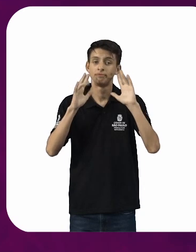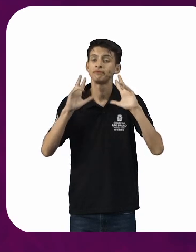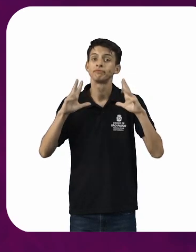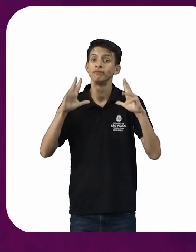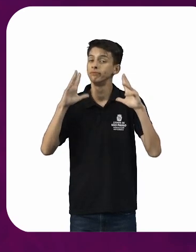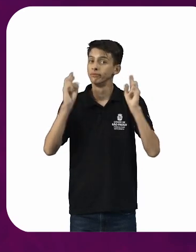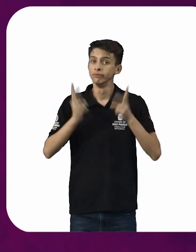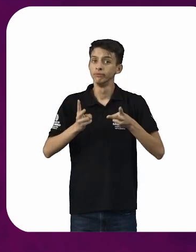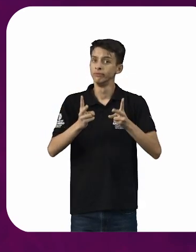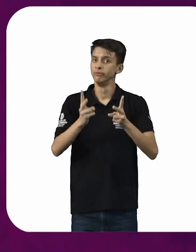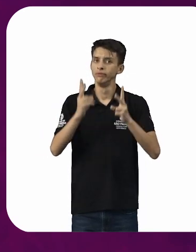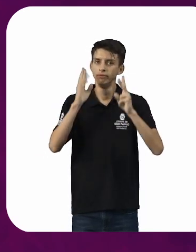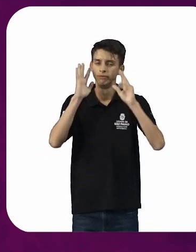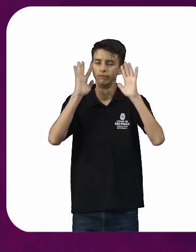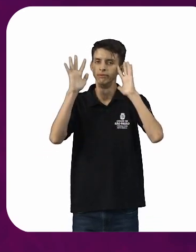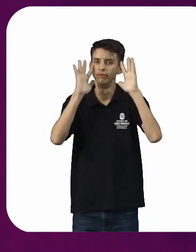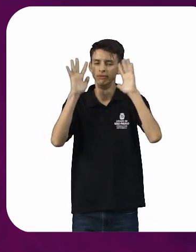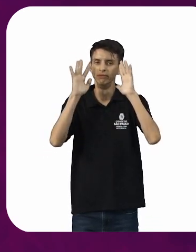essa visão